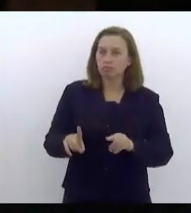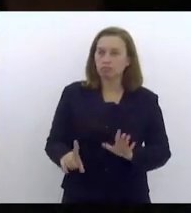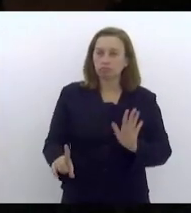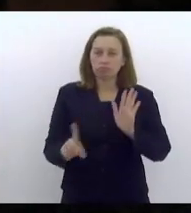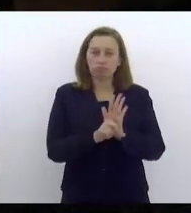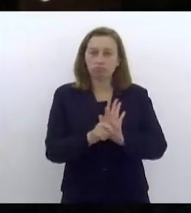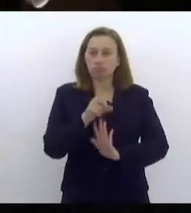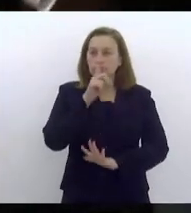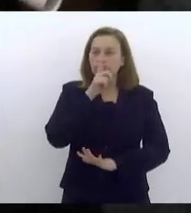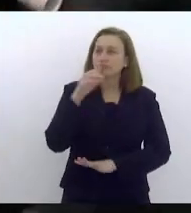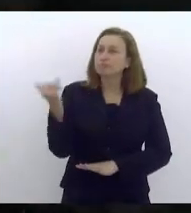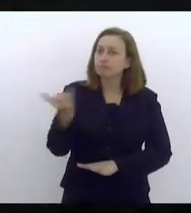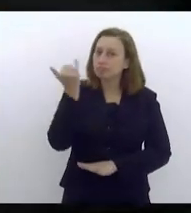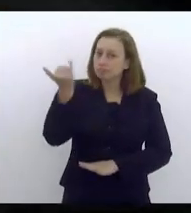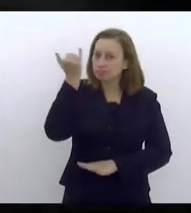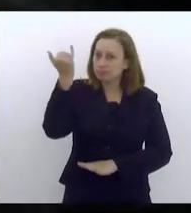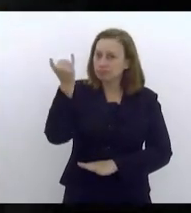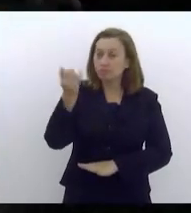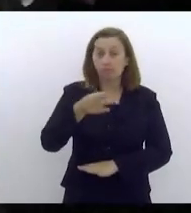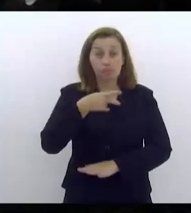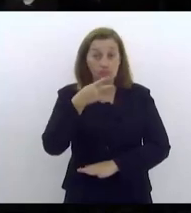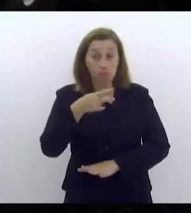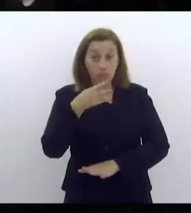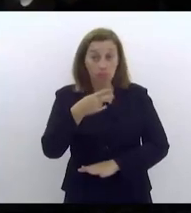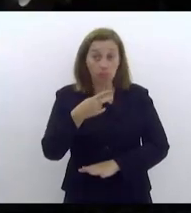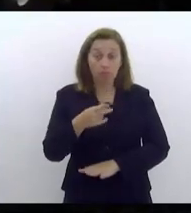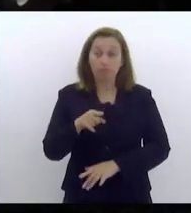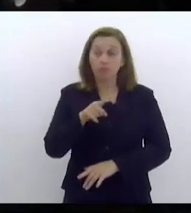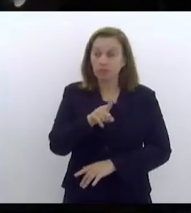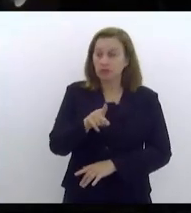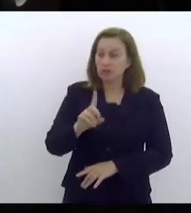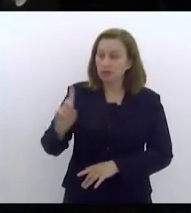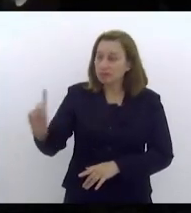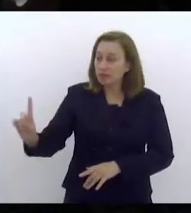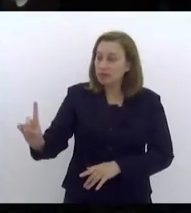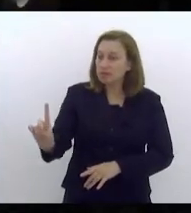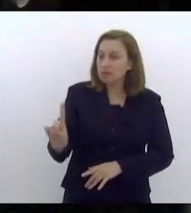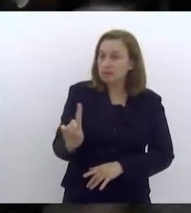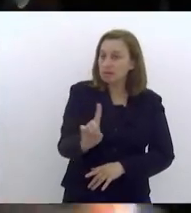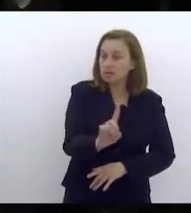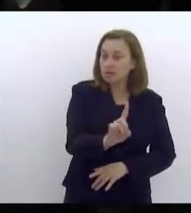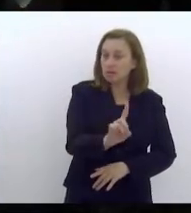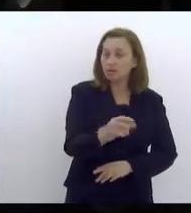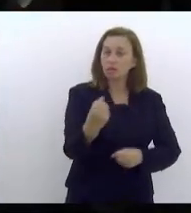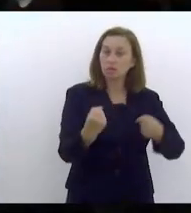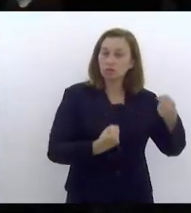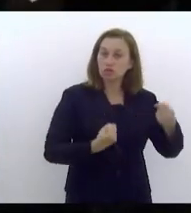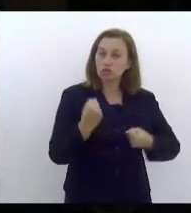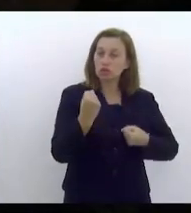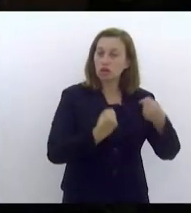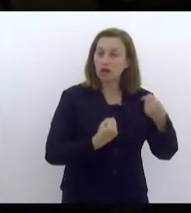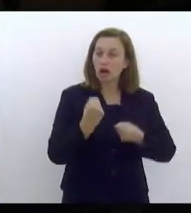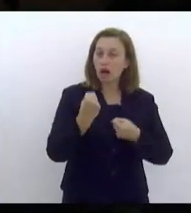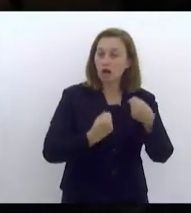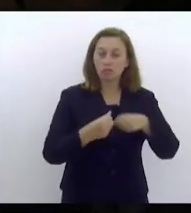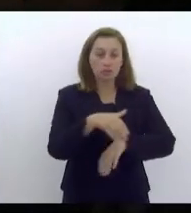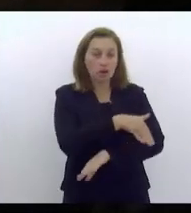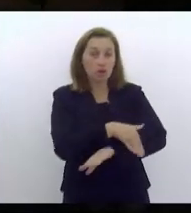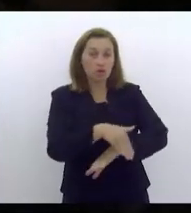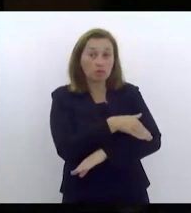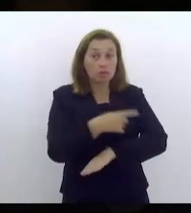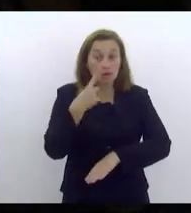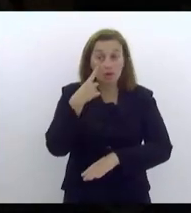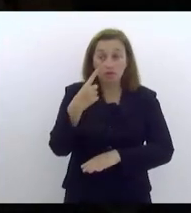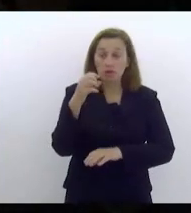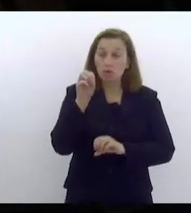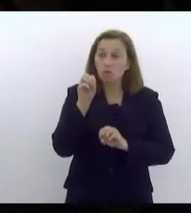É importante que isso seja dito, né? Quando você está passando de carro na rua, que você vê um sinal